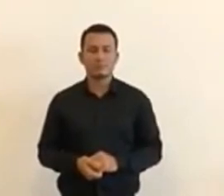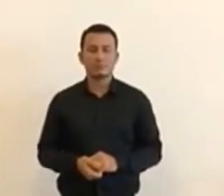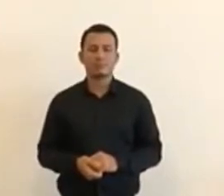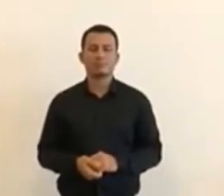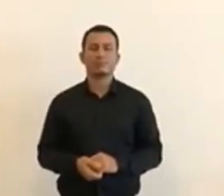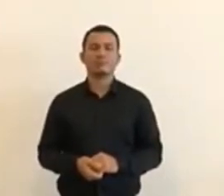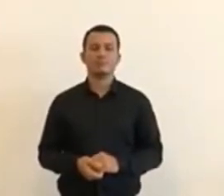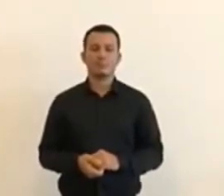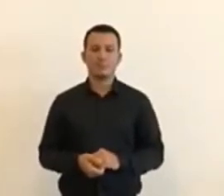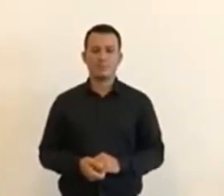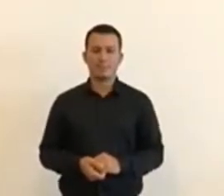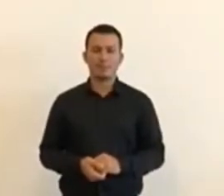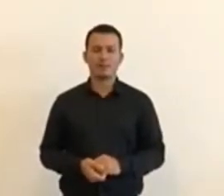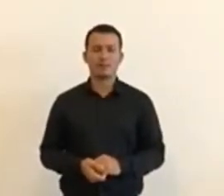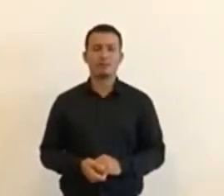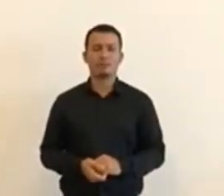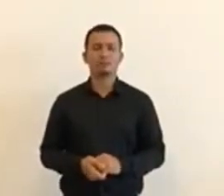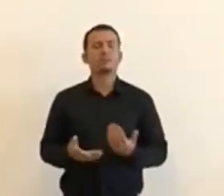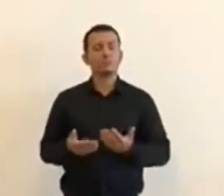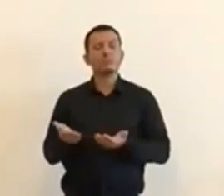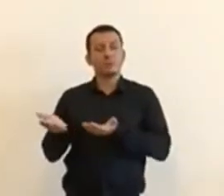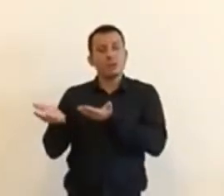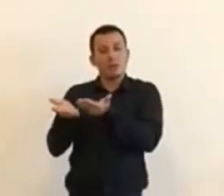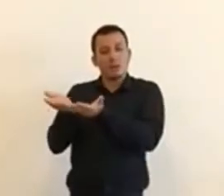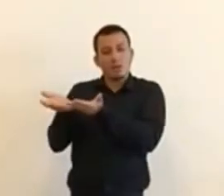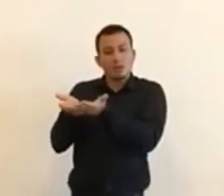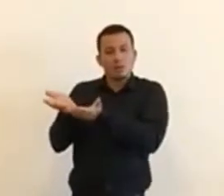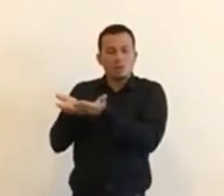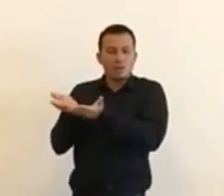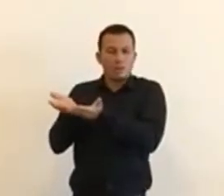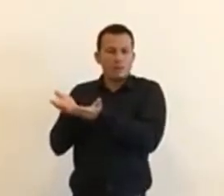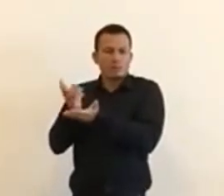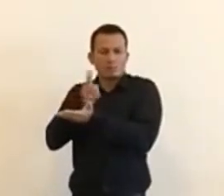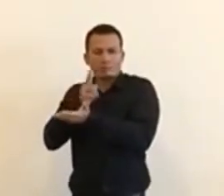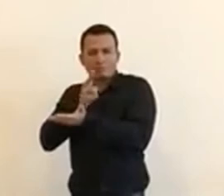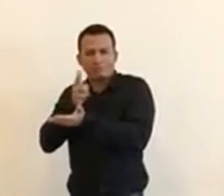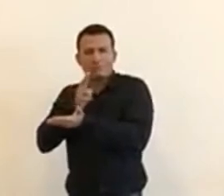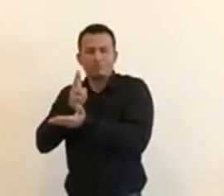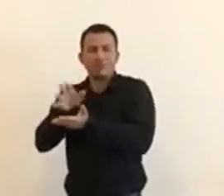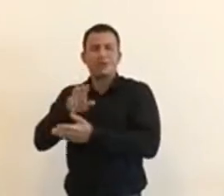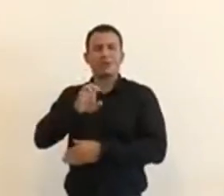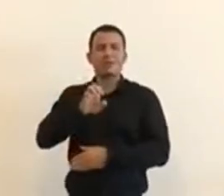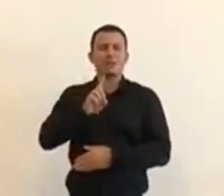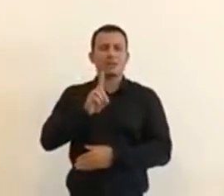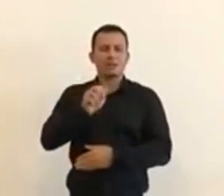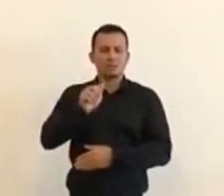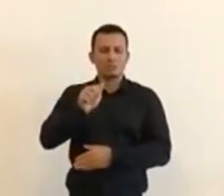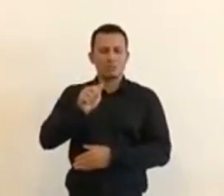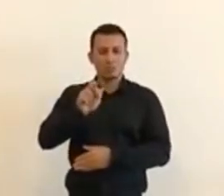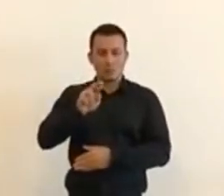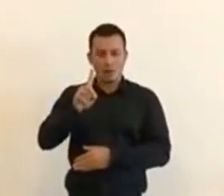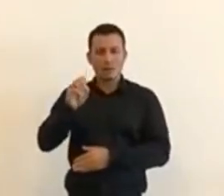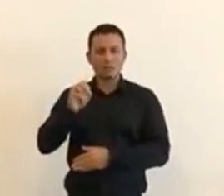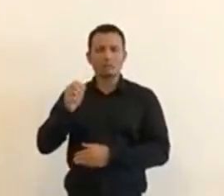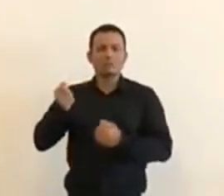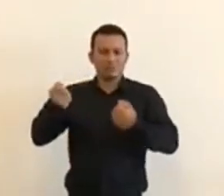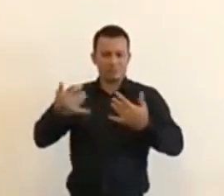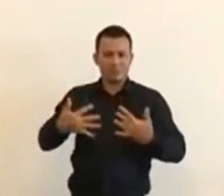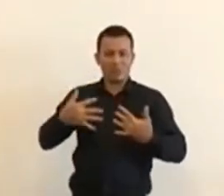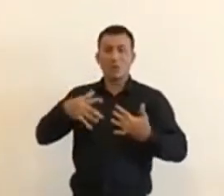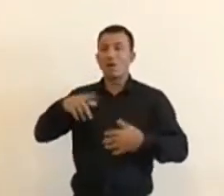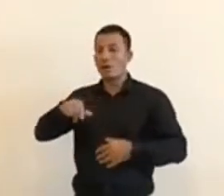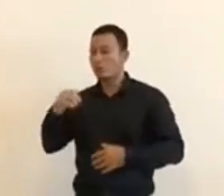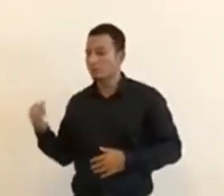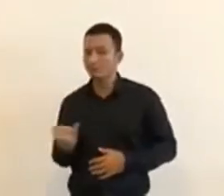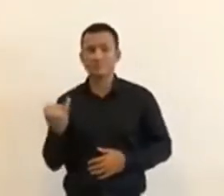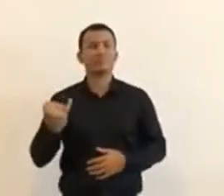O tratamento precoce, que falou o general Pazuello e que daqui a pouco deve ser apresentado, é